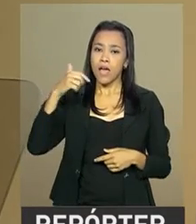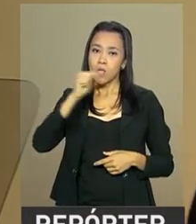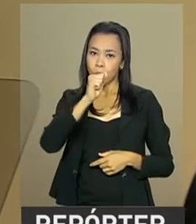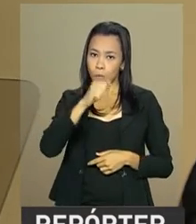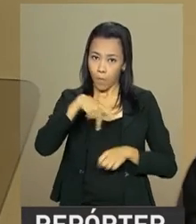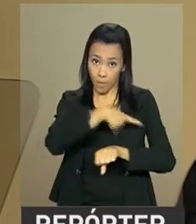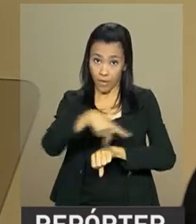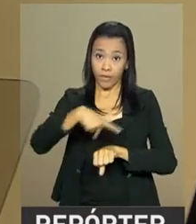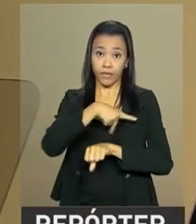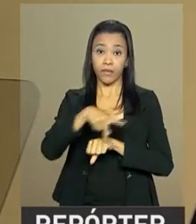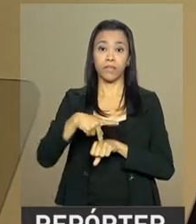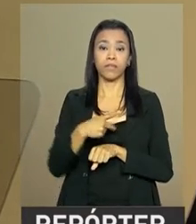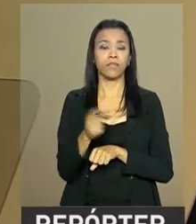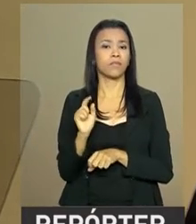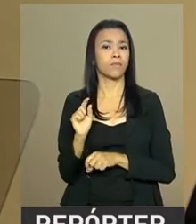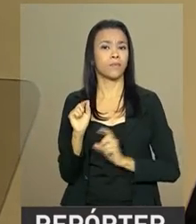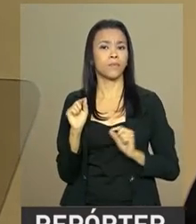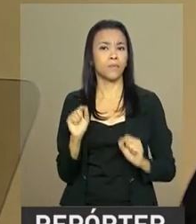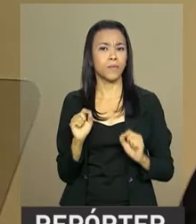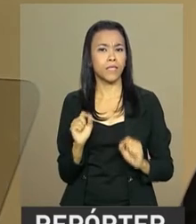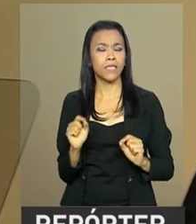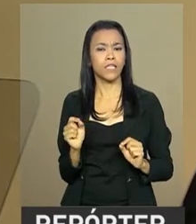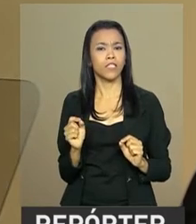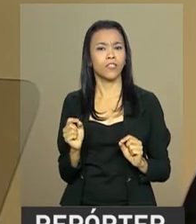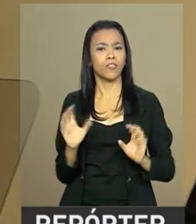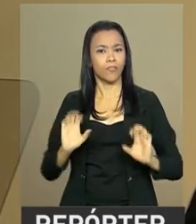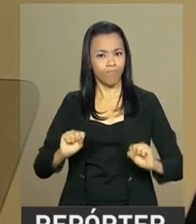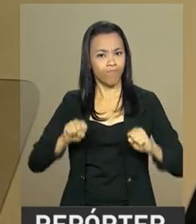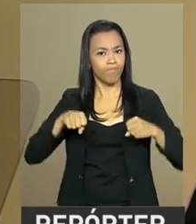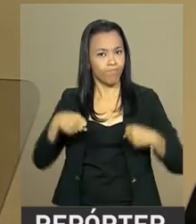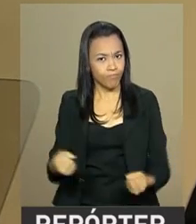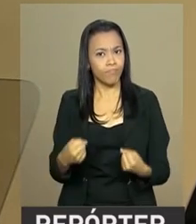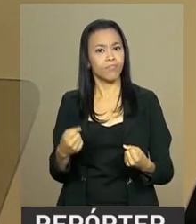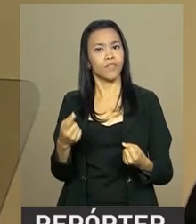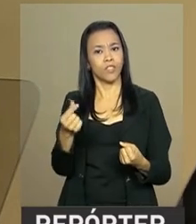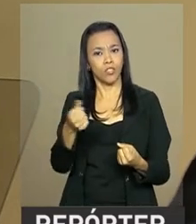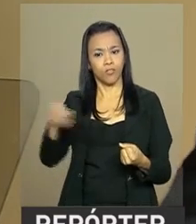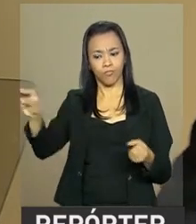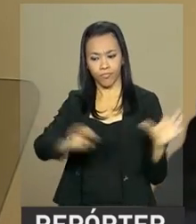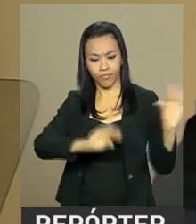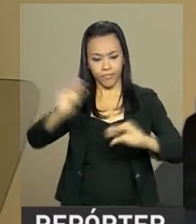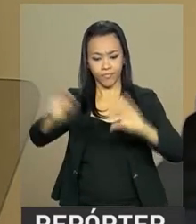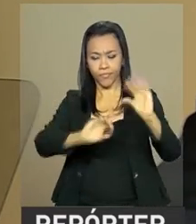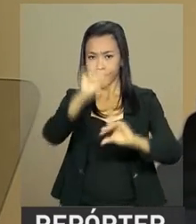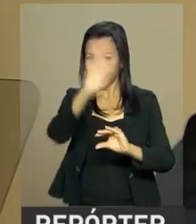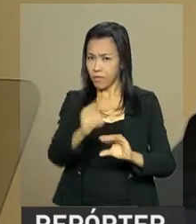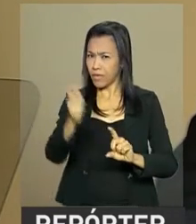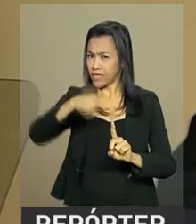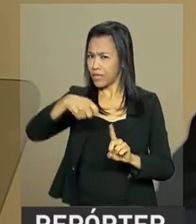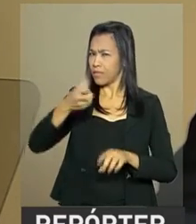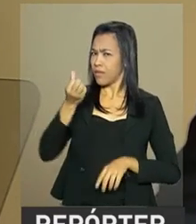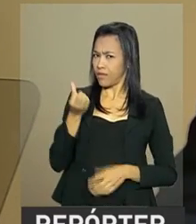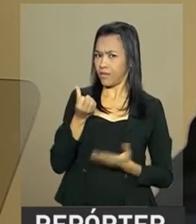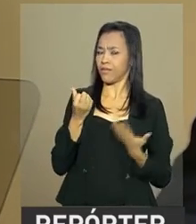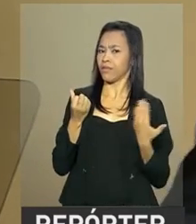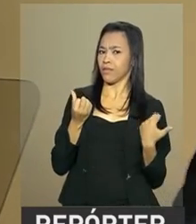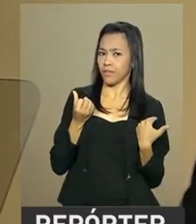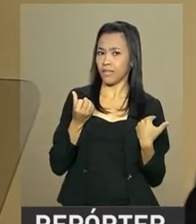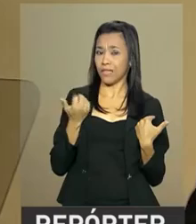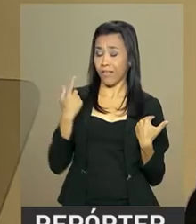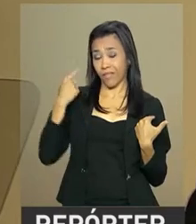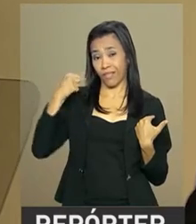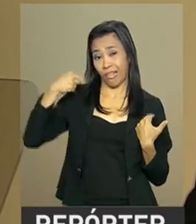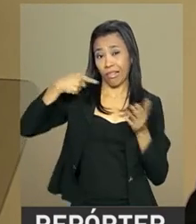uma possibilidade de voltar ao seu grau de investimentos você sabe que há seis meses atrás o ponto negativo